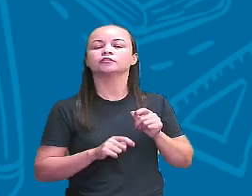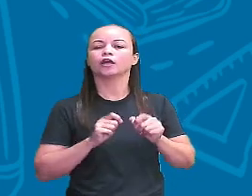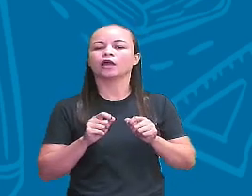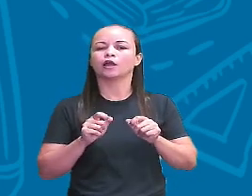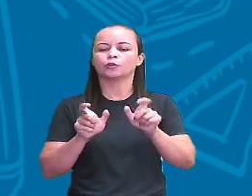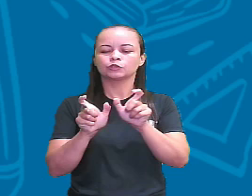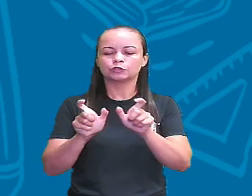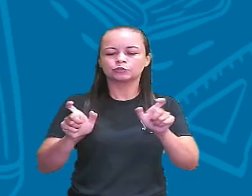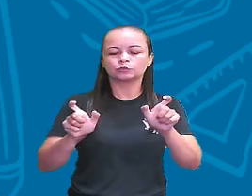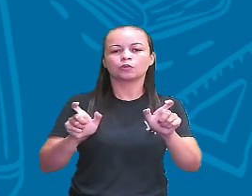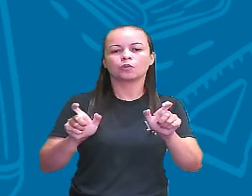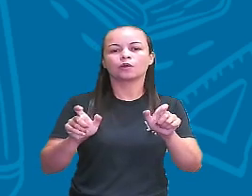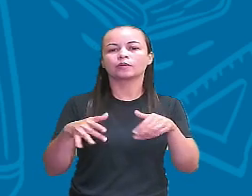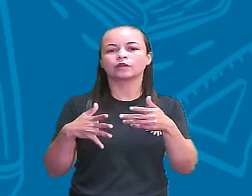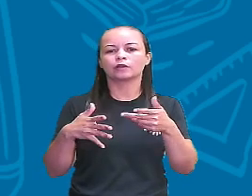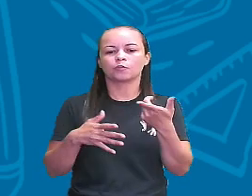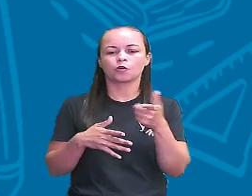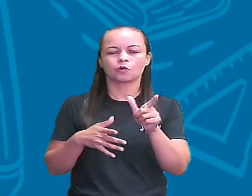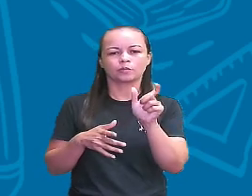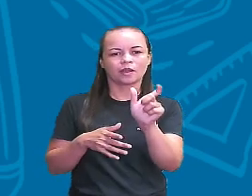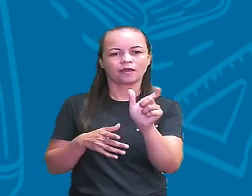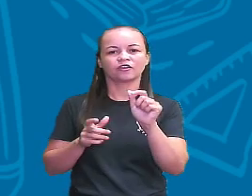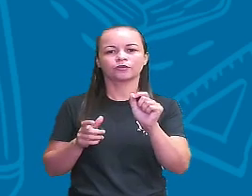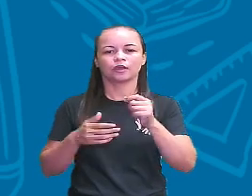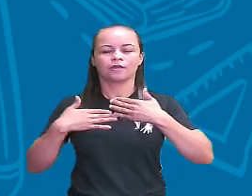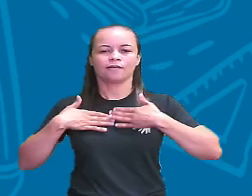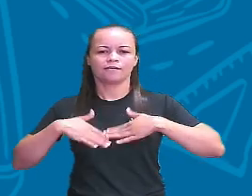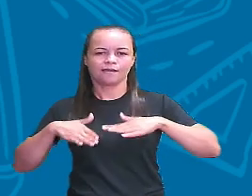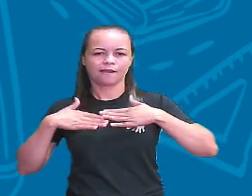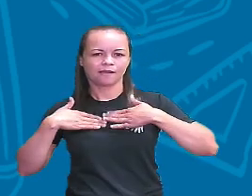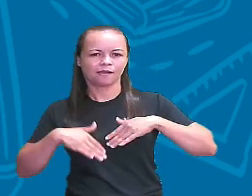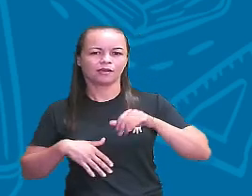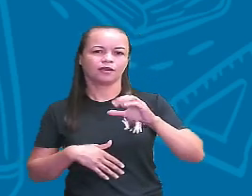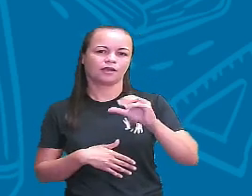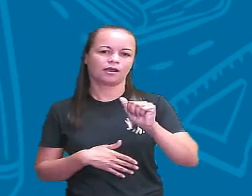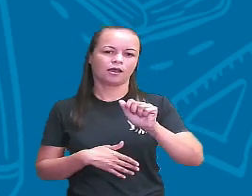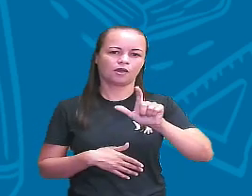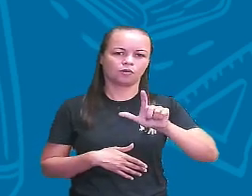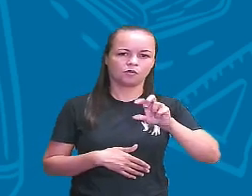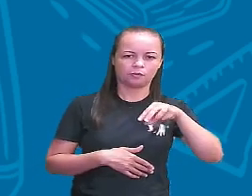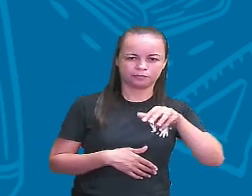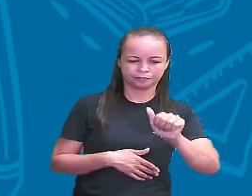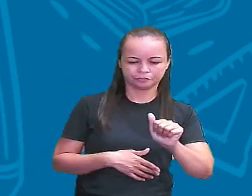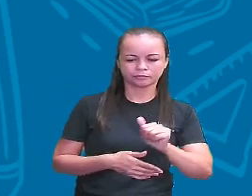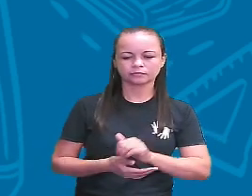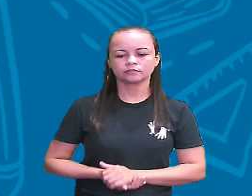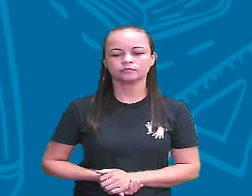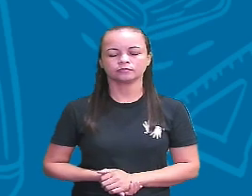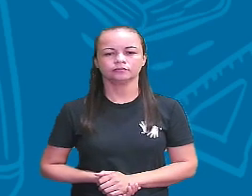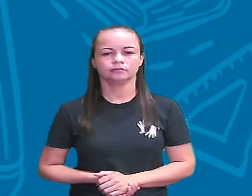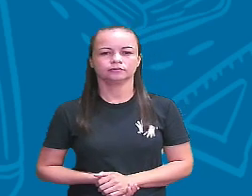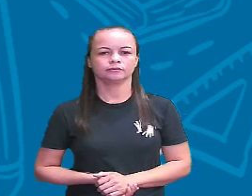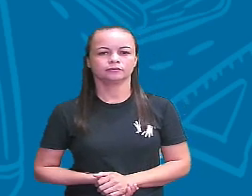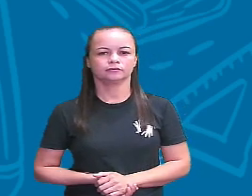aí substituir por calma. Uma pessoa paciente é uma pessoa calma.